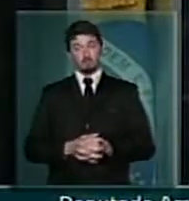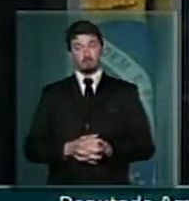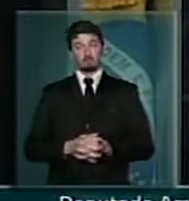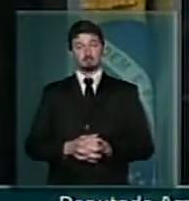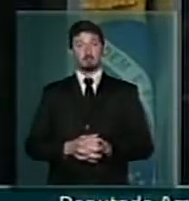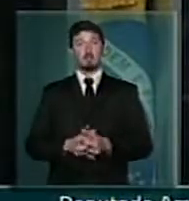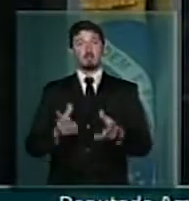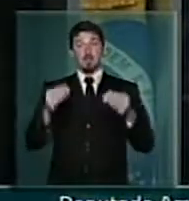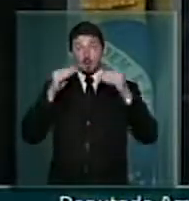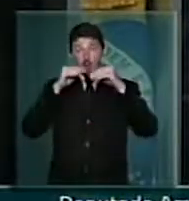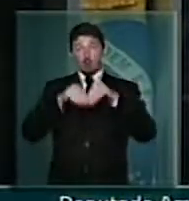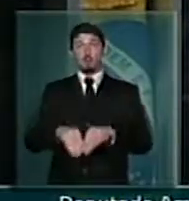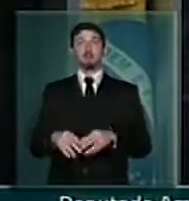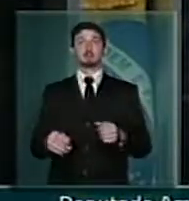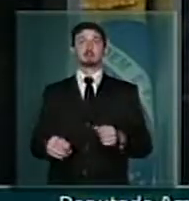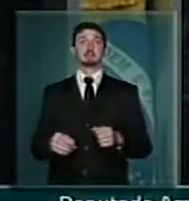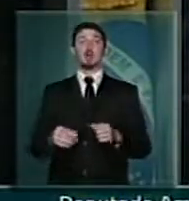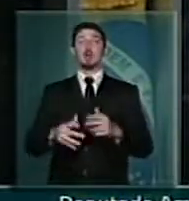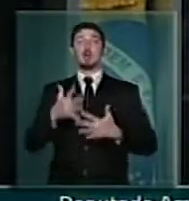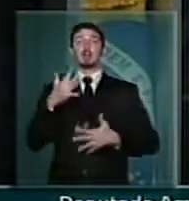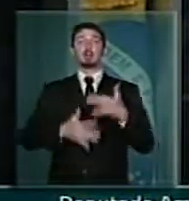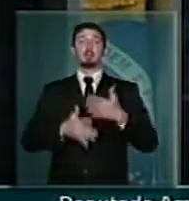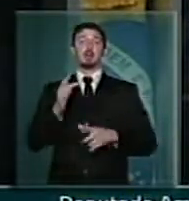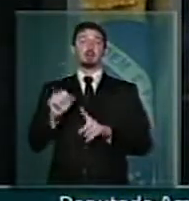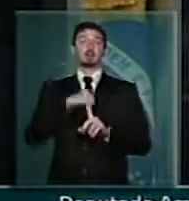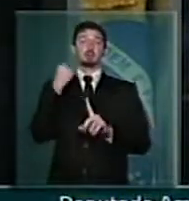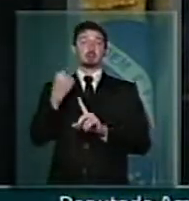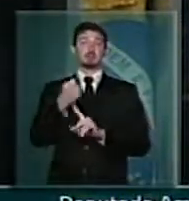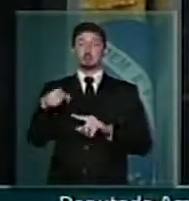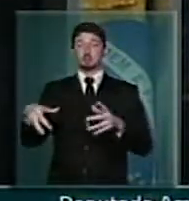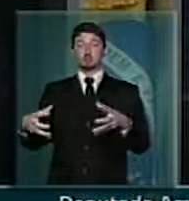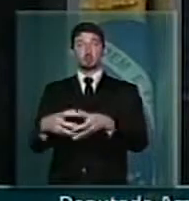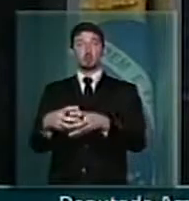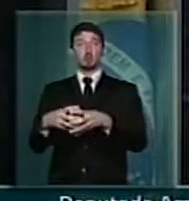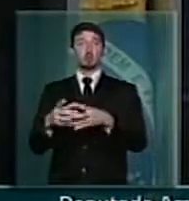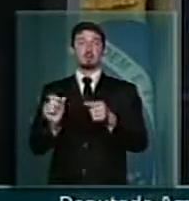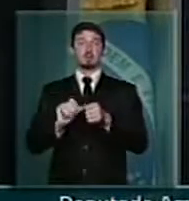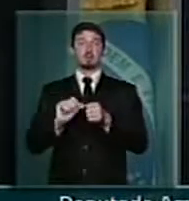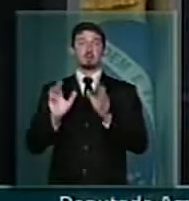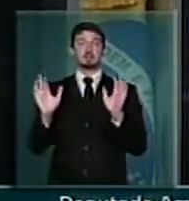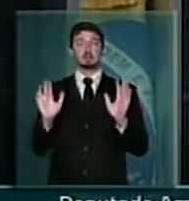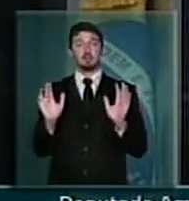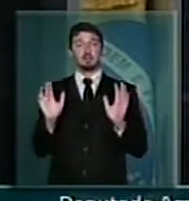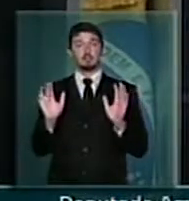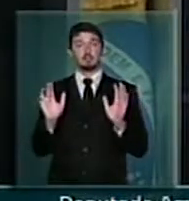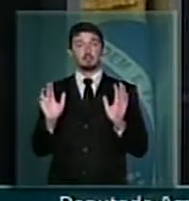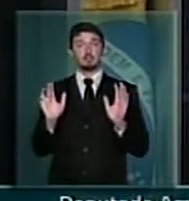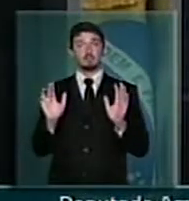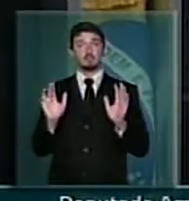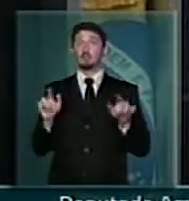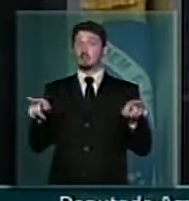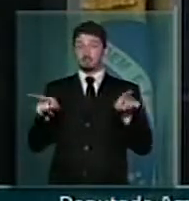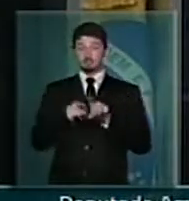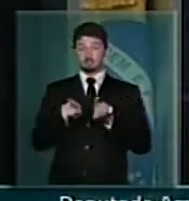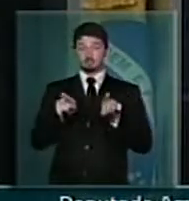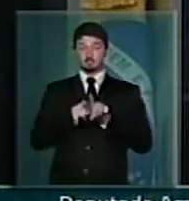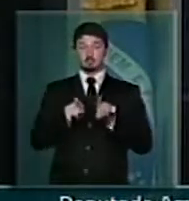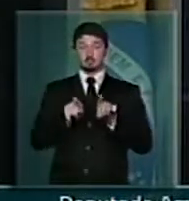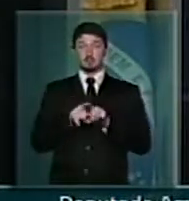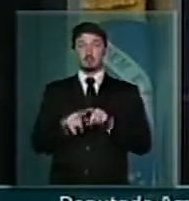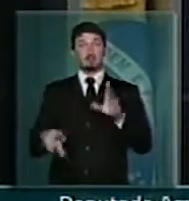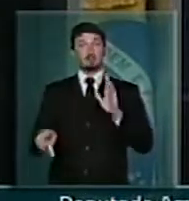para cobrir o dano social que esses setores estão provocando, inclusive o dano